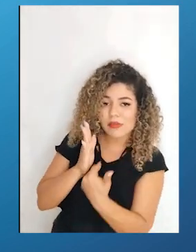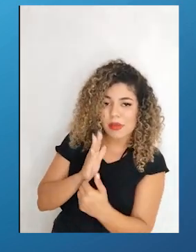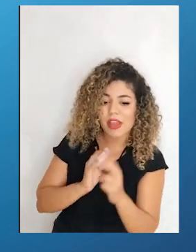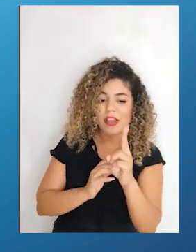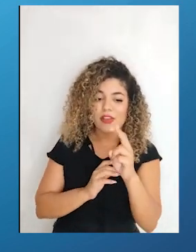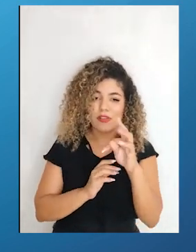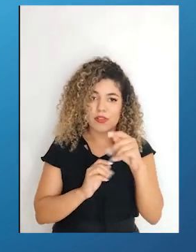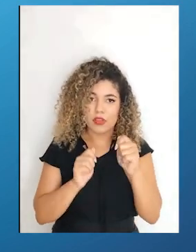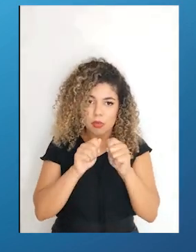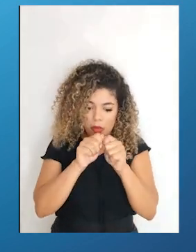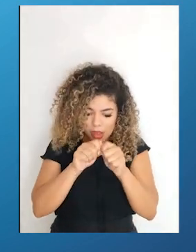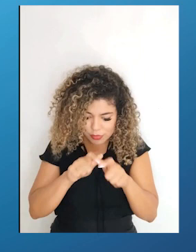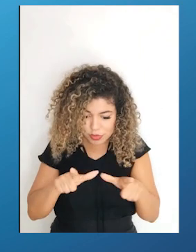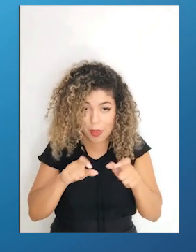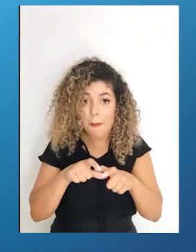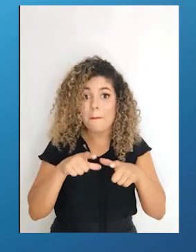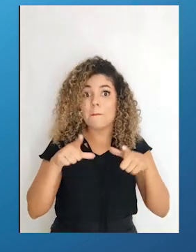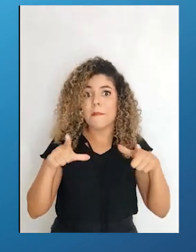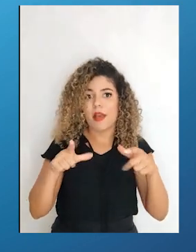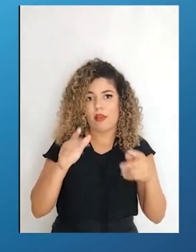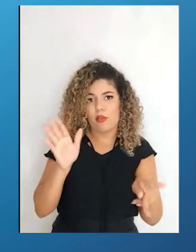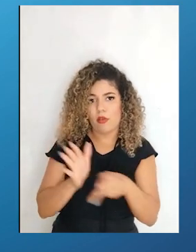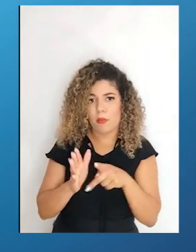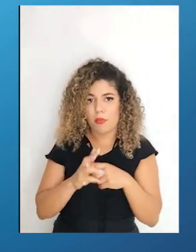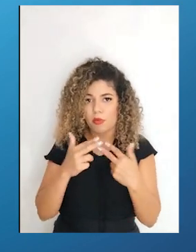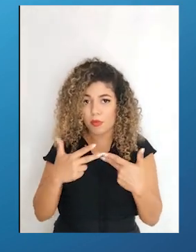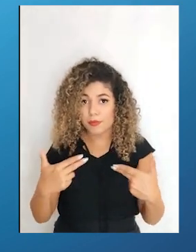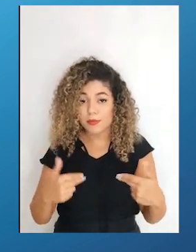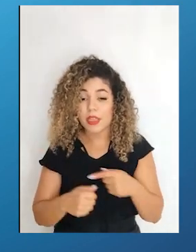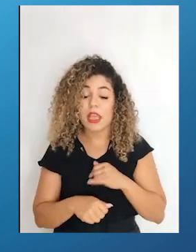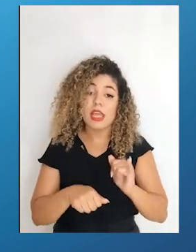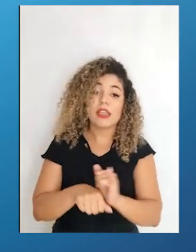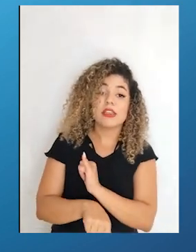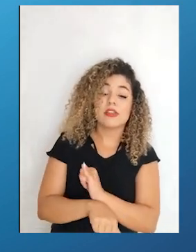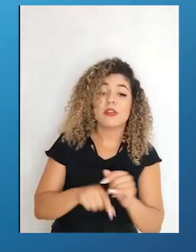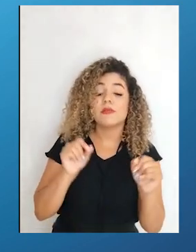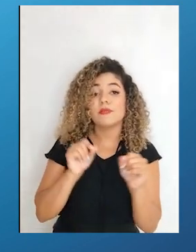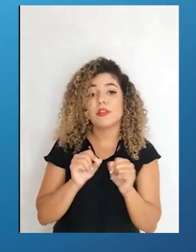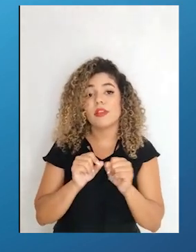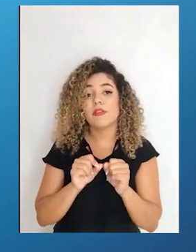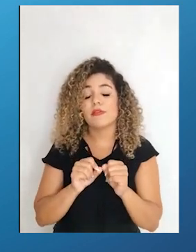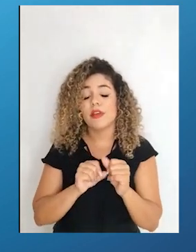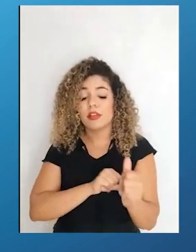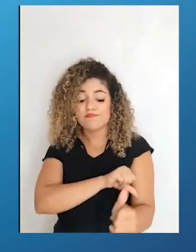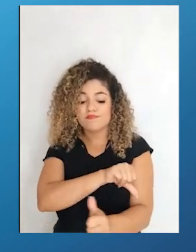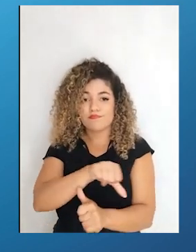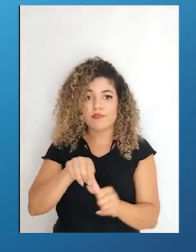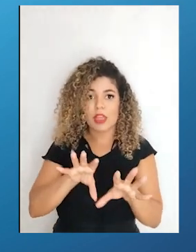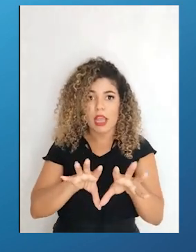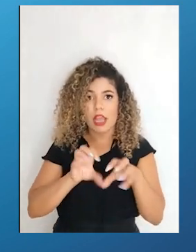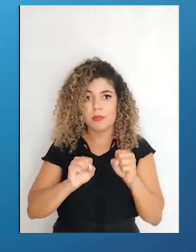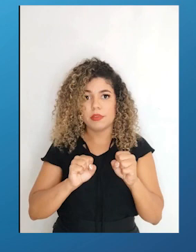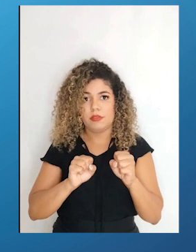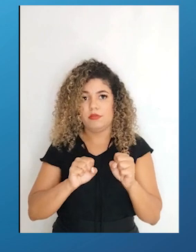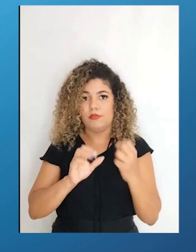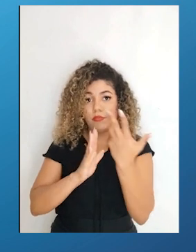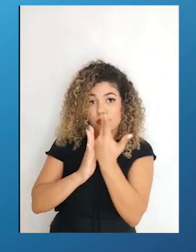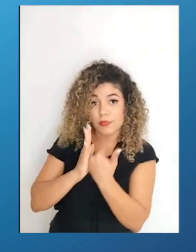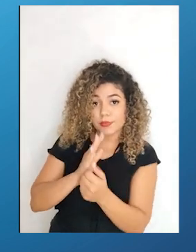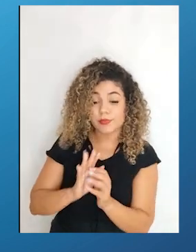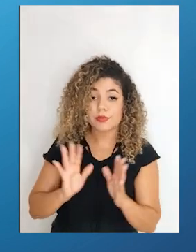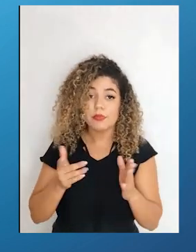que fazem essa conjugação das imagens. Complete a sentença a seguir. O telescópio James Webb,